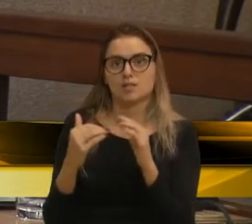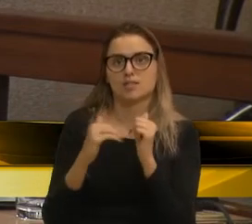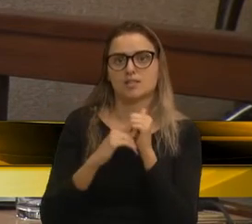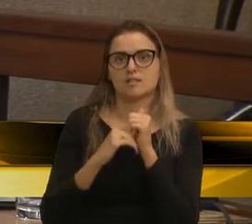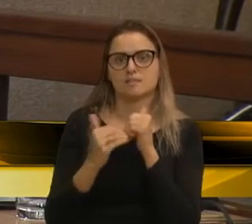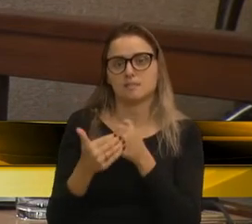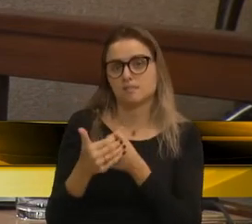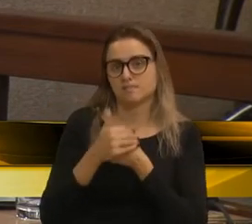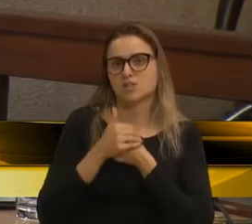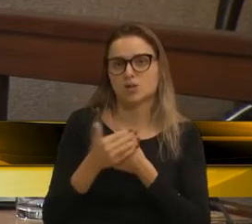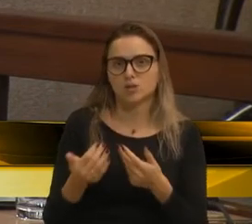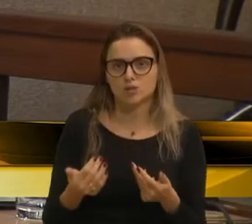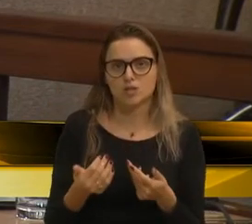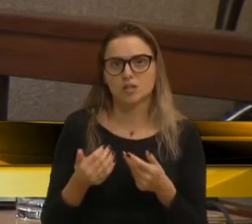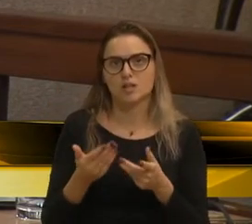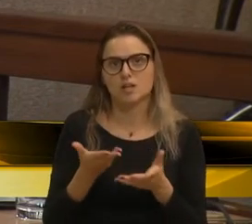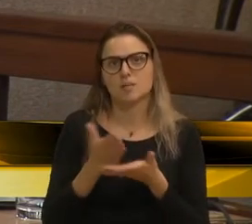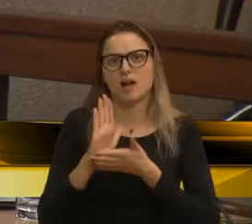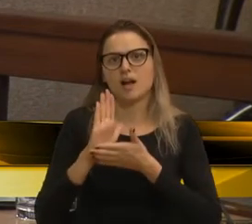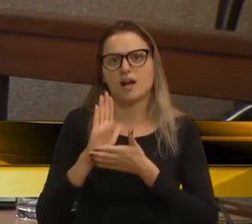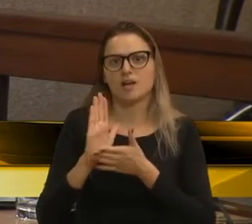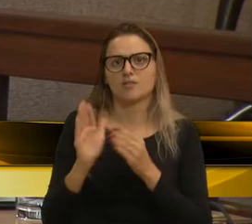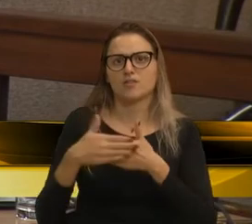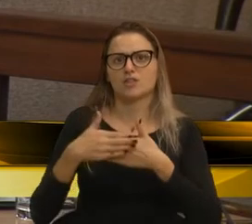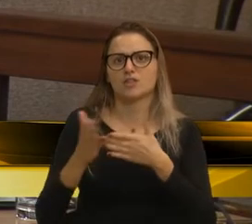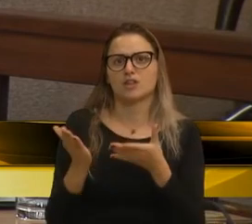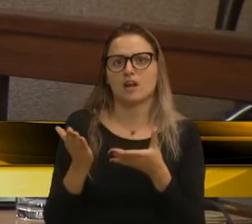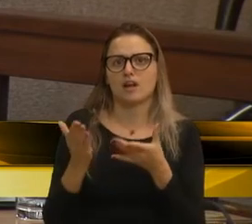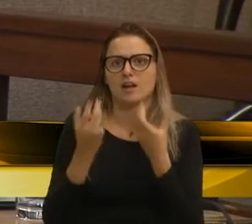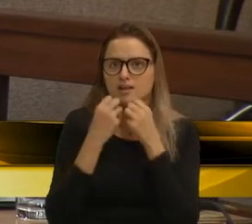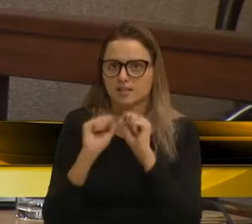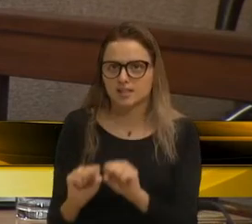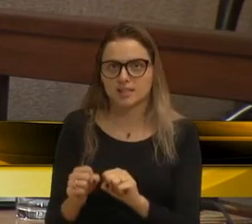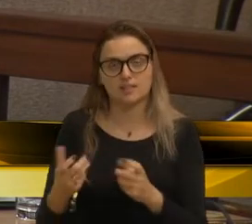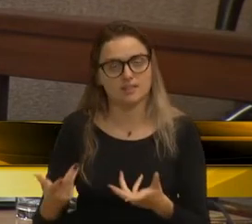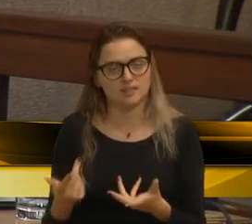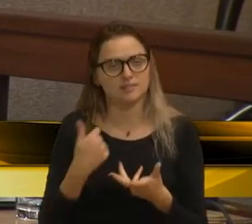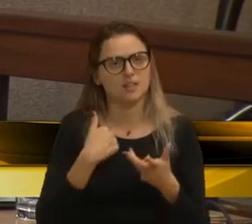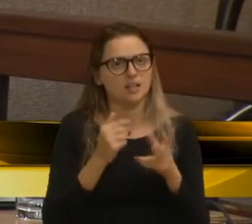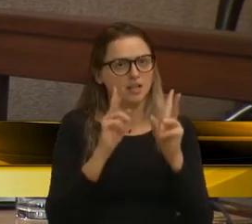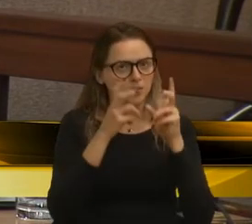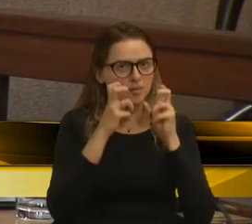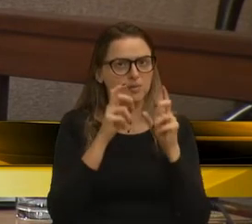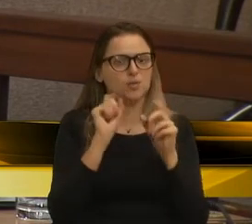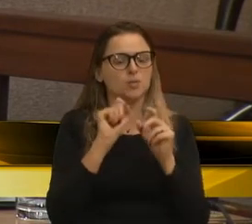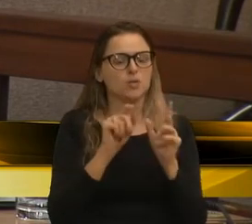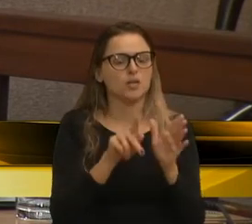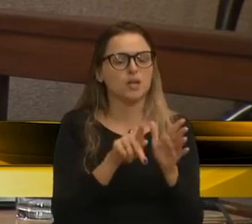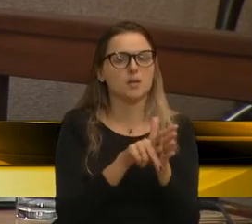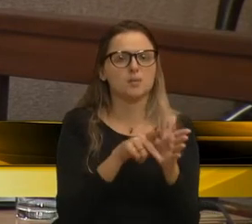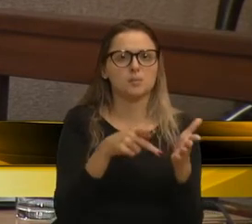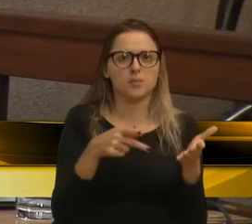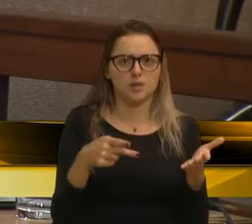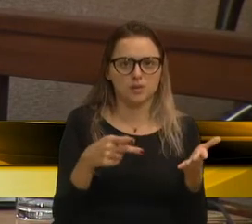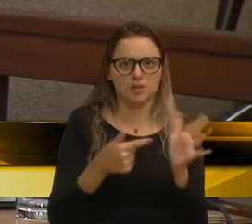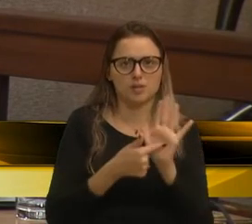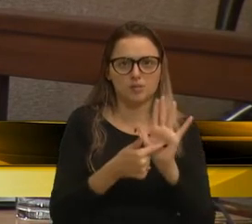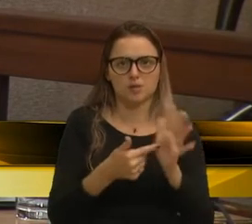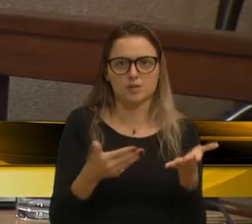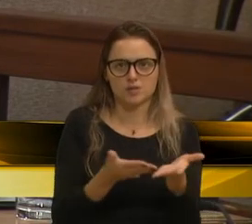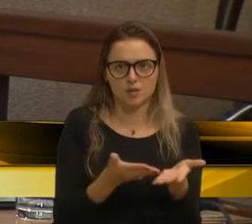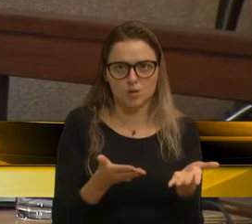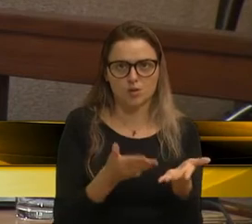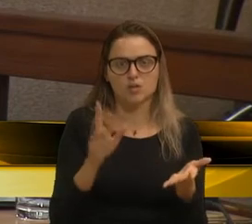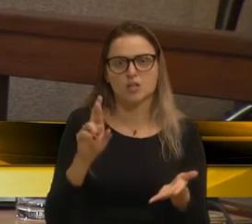pasta. Então, eu vejo assim, a matéria do Pioneiro hoje, ela diz o seguinte, a